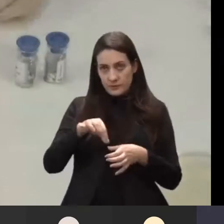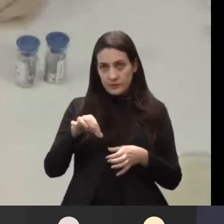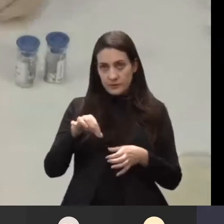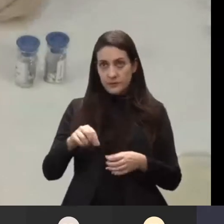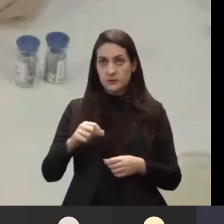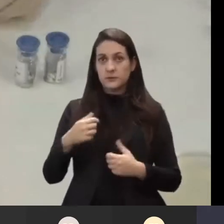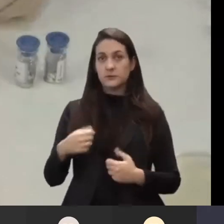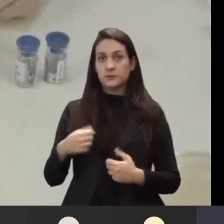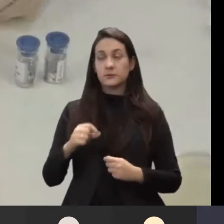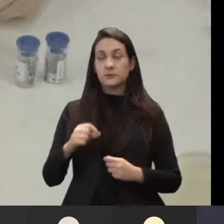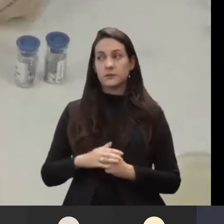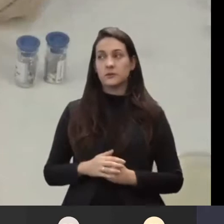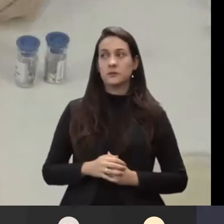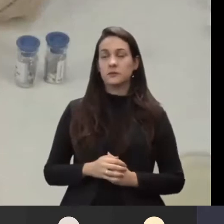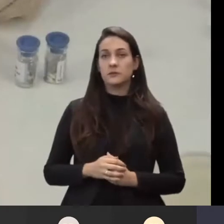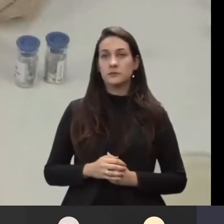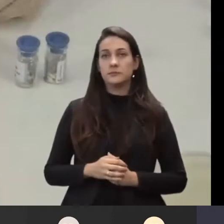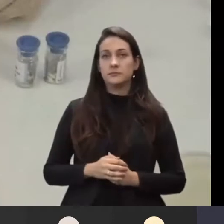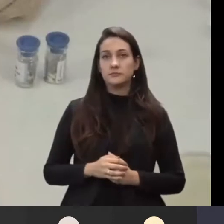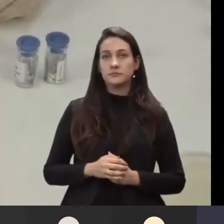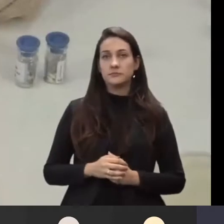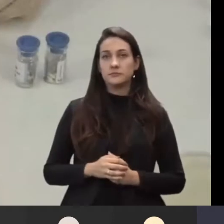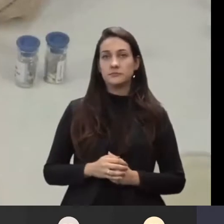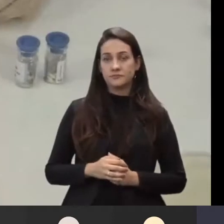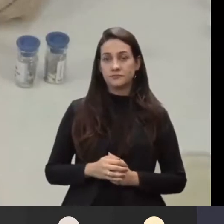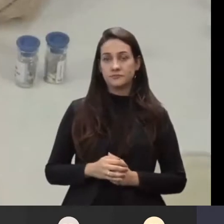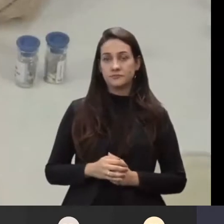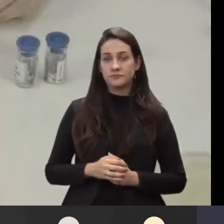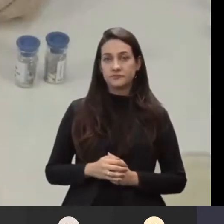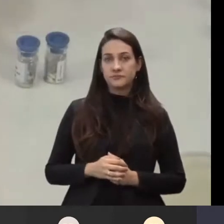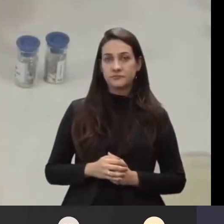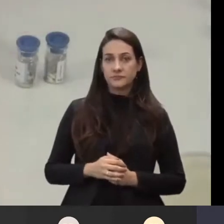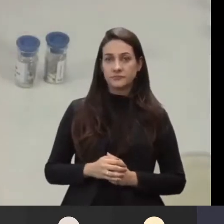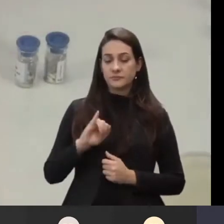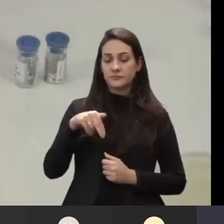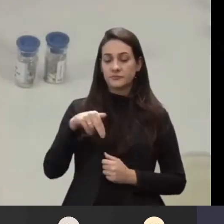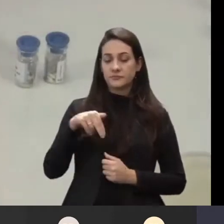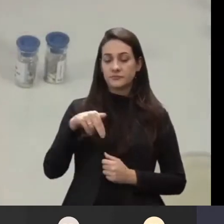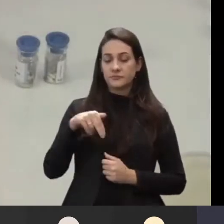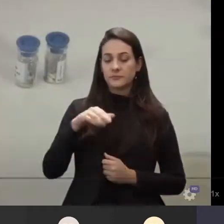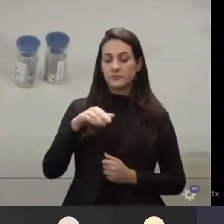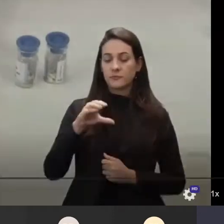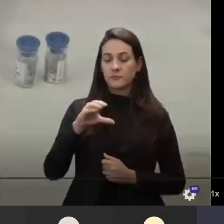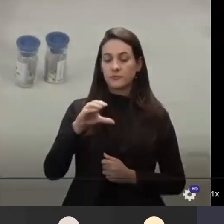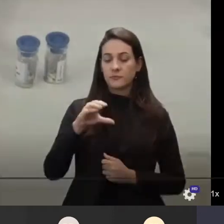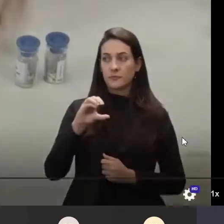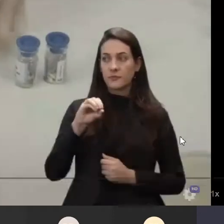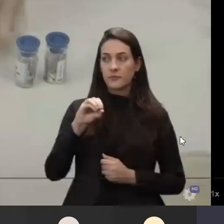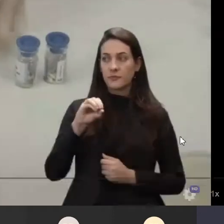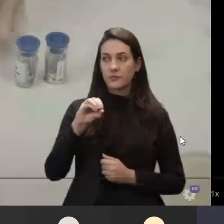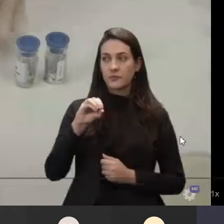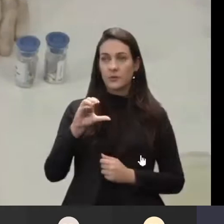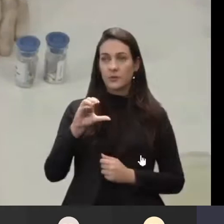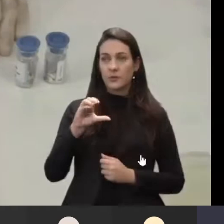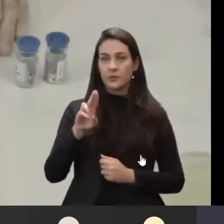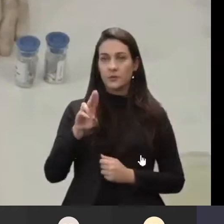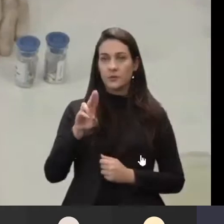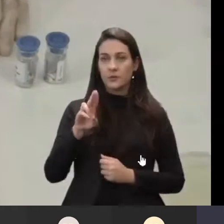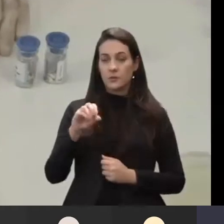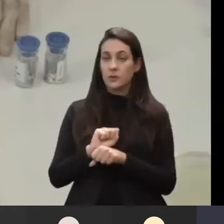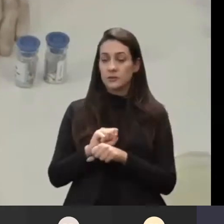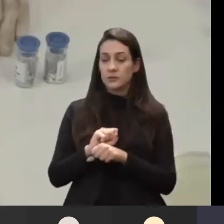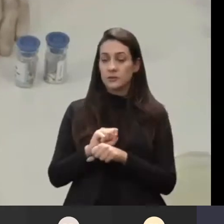espere esse inóculo secar por aproximadamente uns 5 minutos, tá? Então, deixa ele um pouquinho em cima da bancada, aguarda uns minutinhos